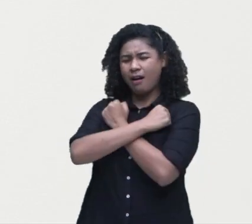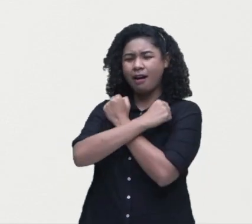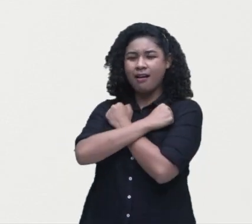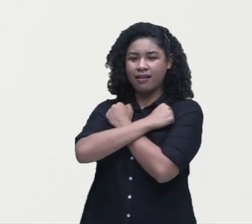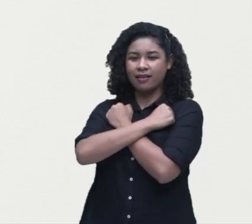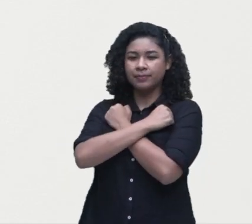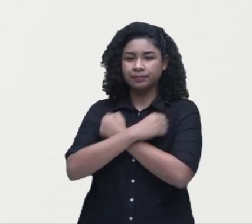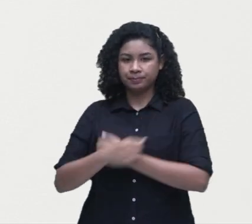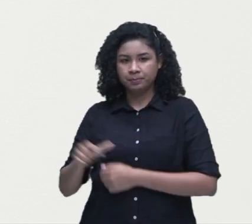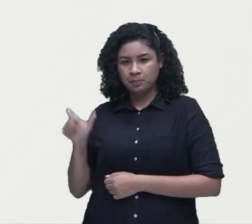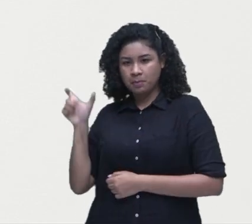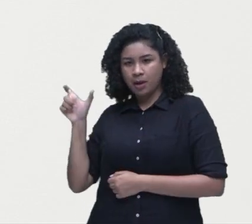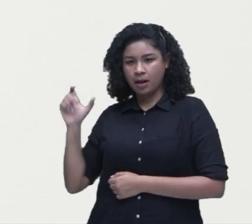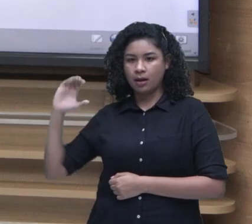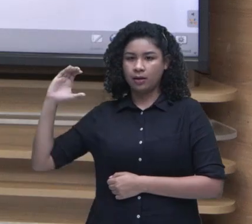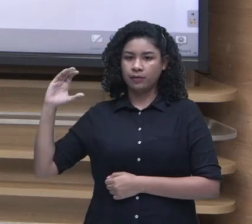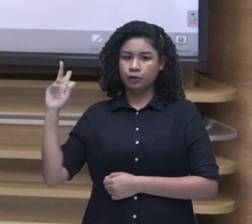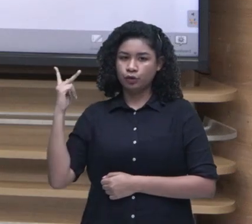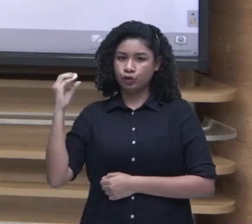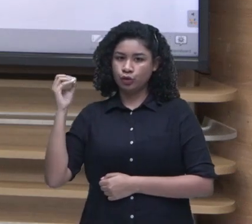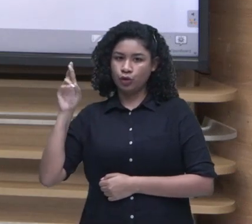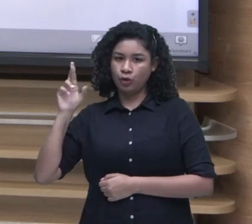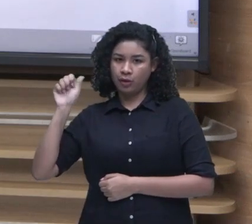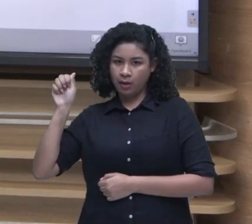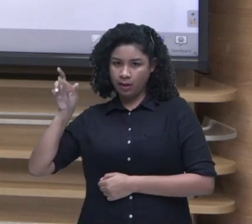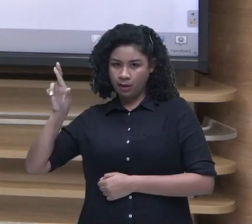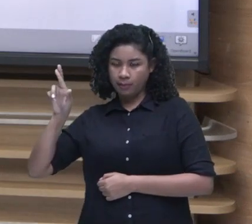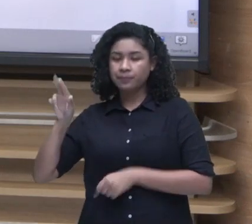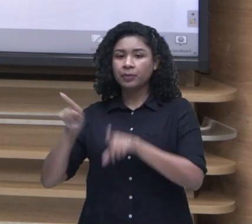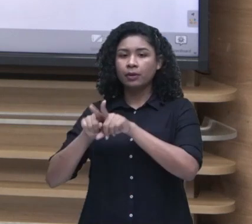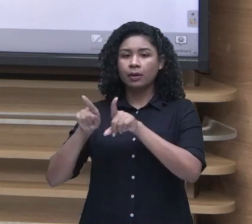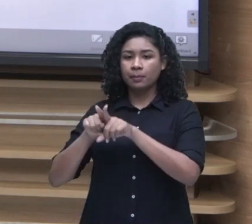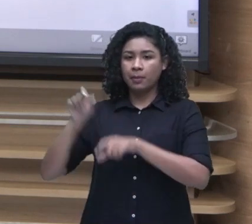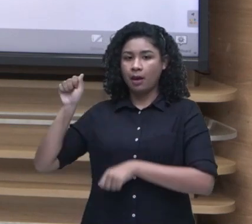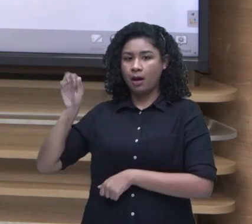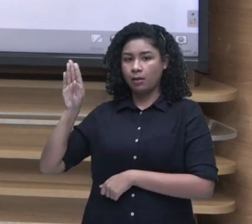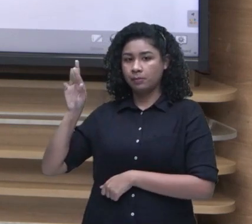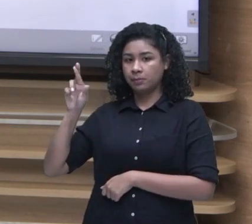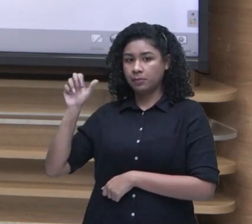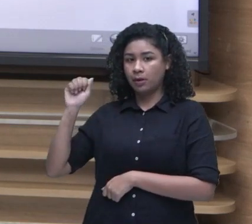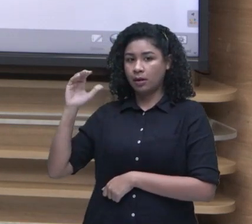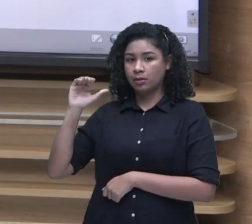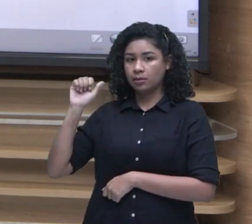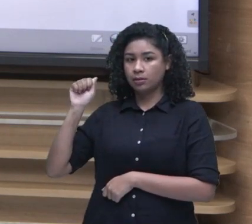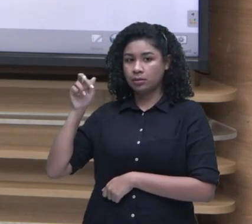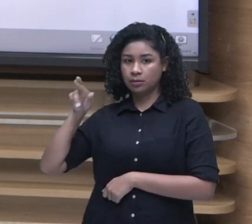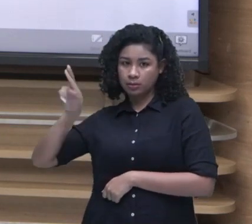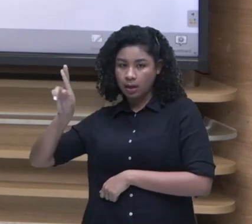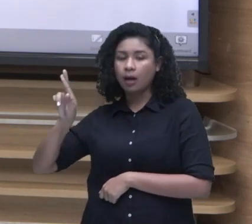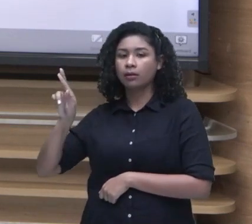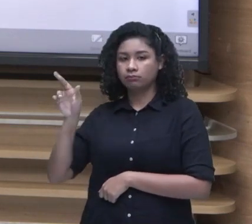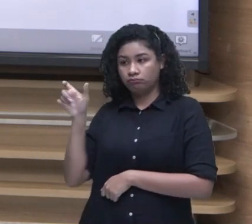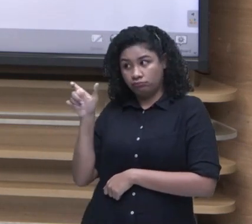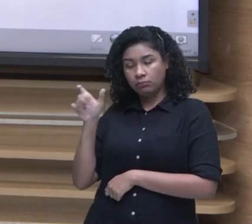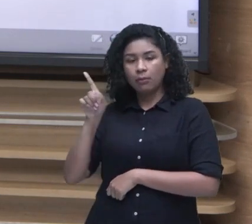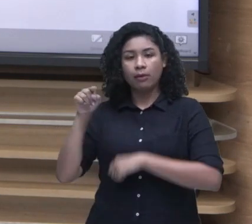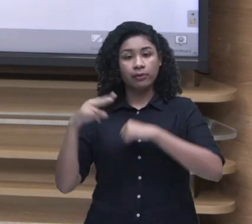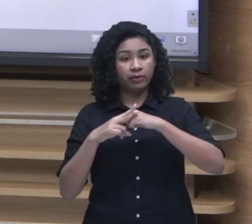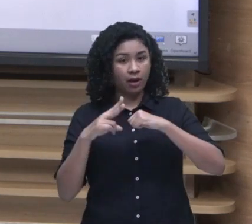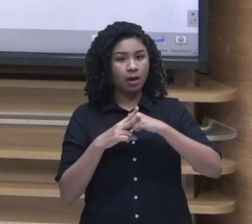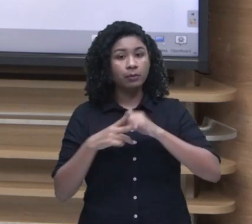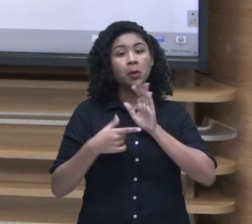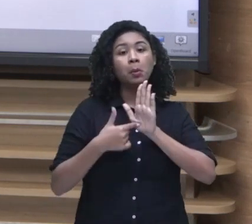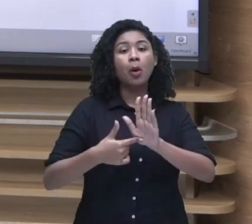verbo chorar e abraçar, dentro desse contexto, nesta frase, está expressando uma